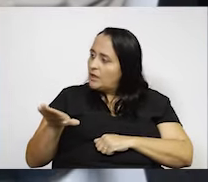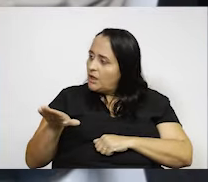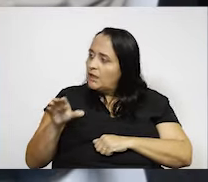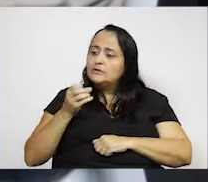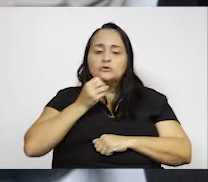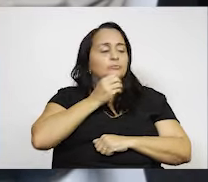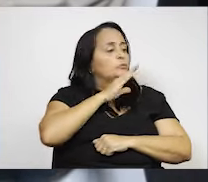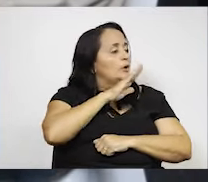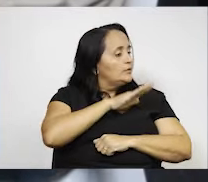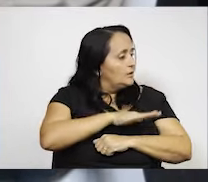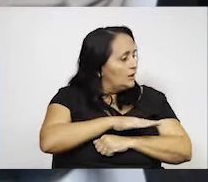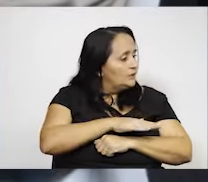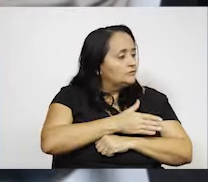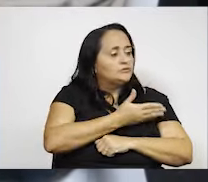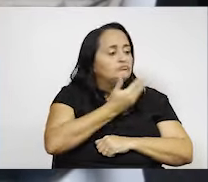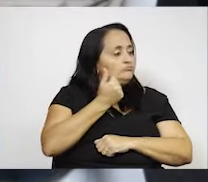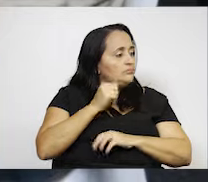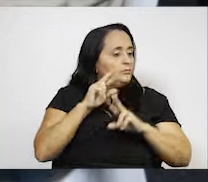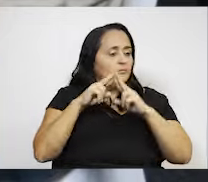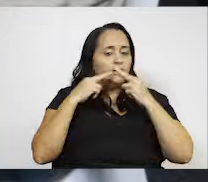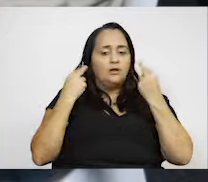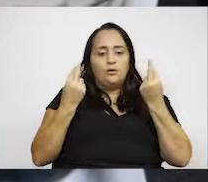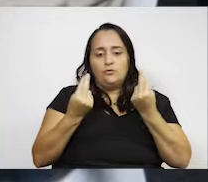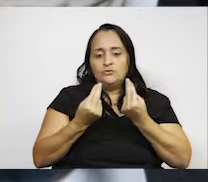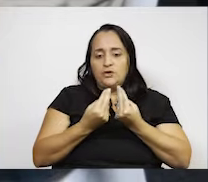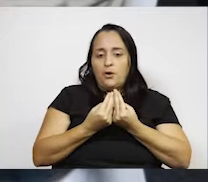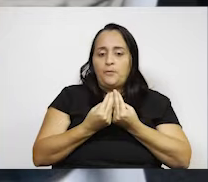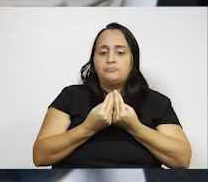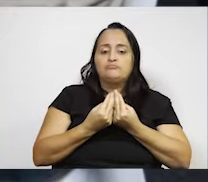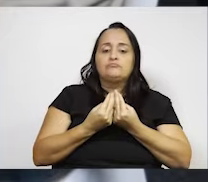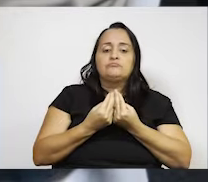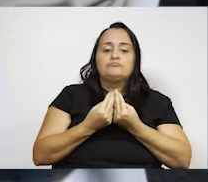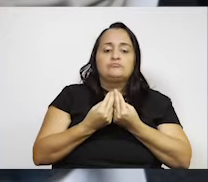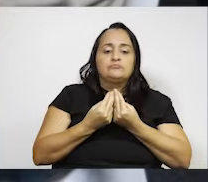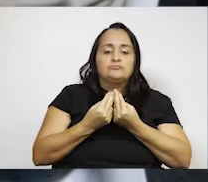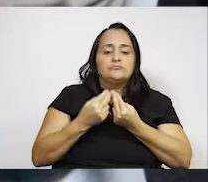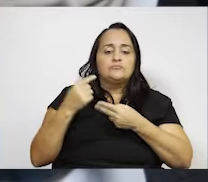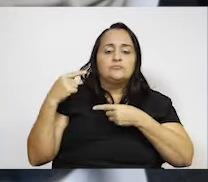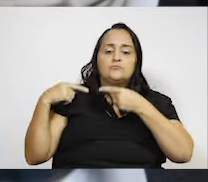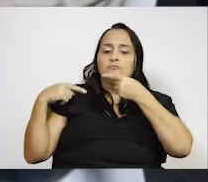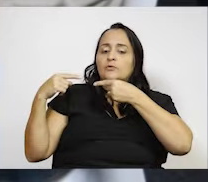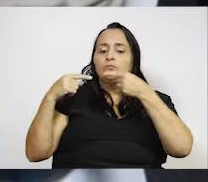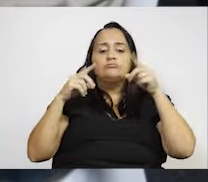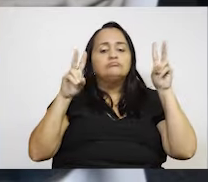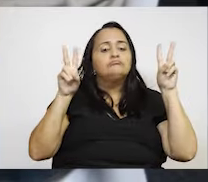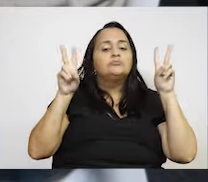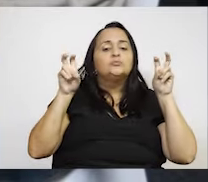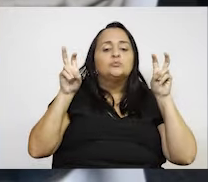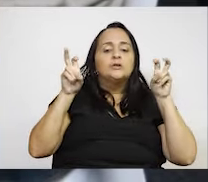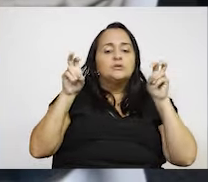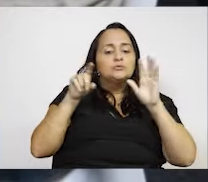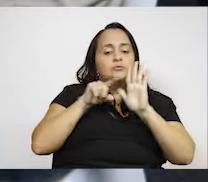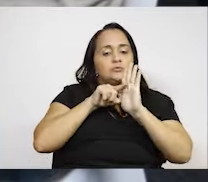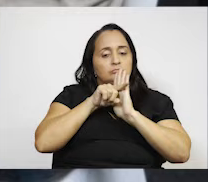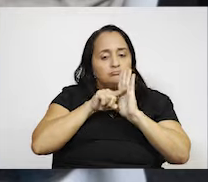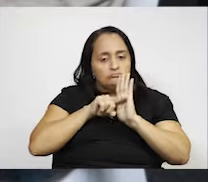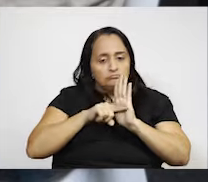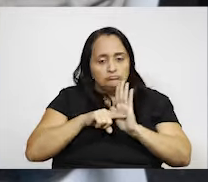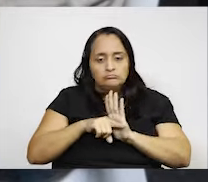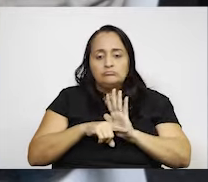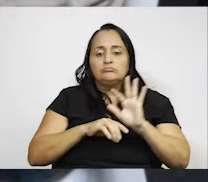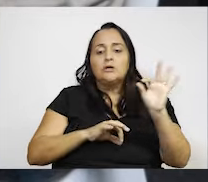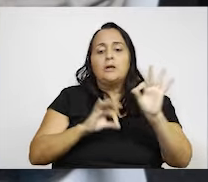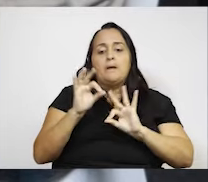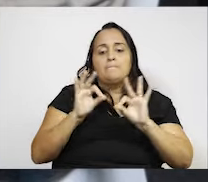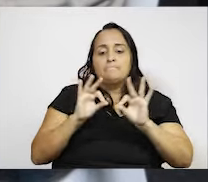Boa tarde. Boa tarde. Vamos começar a nossa reunião? Vamos começar debatendo os assuntos que foram pesquisados para organizar